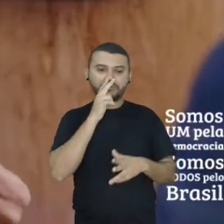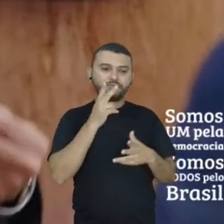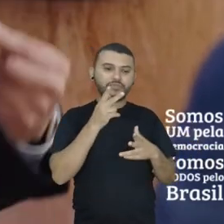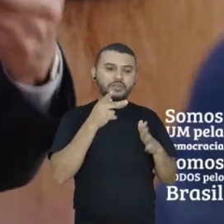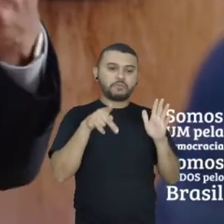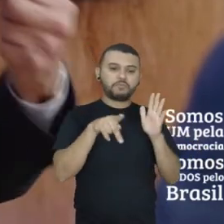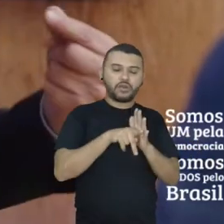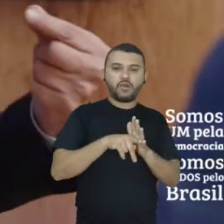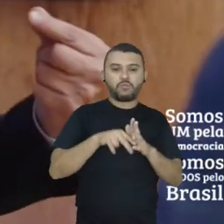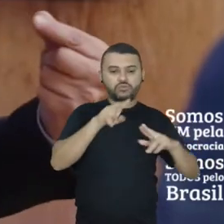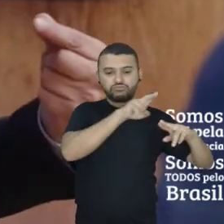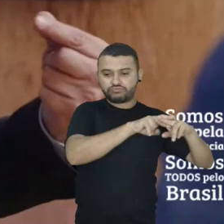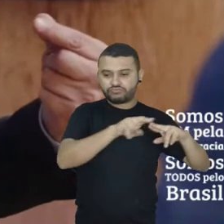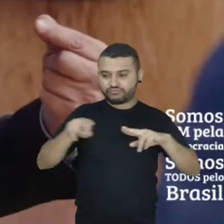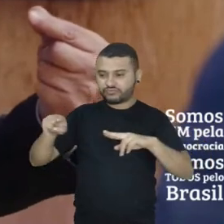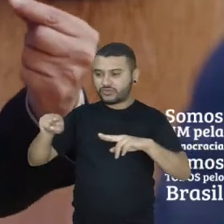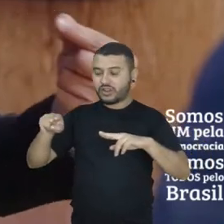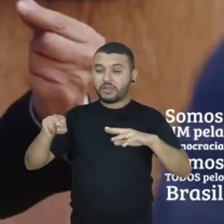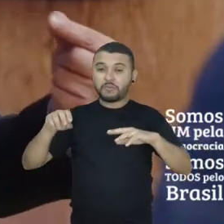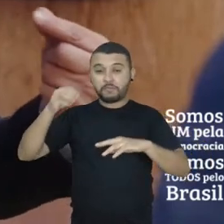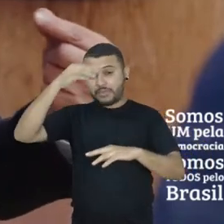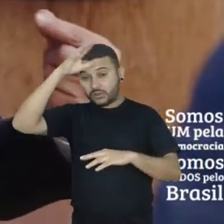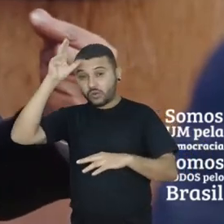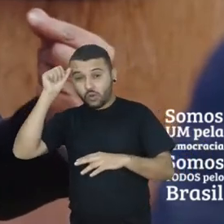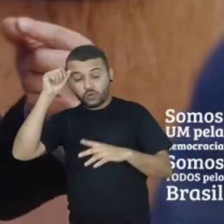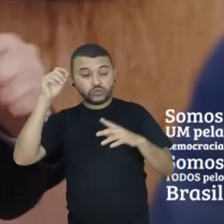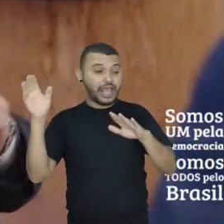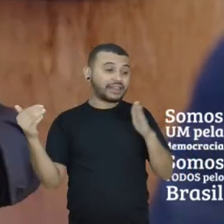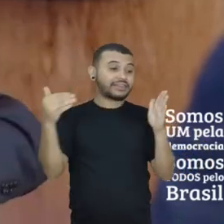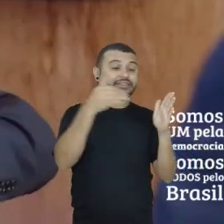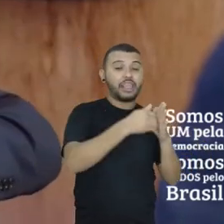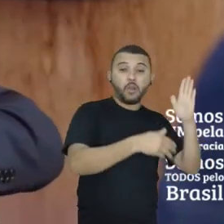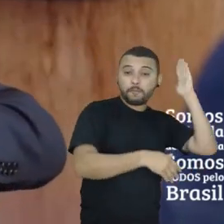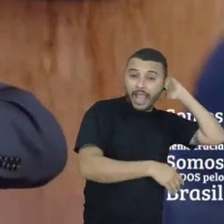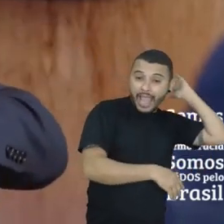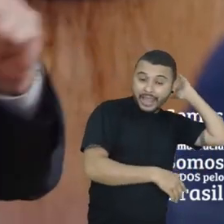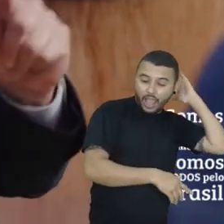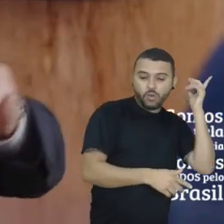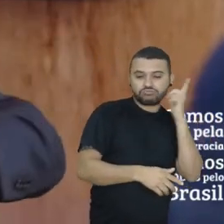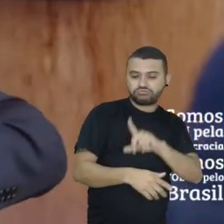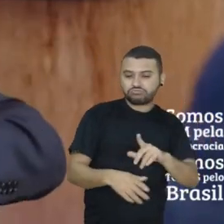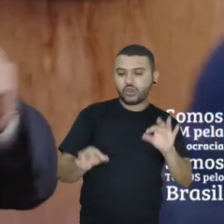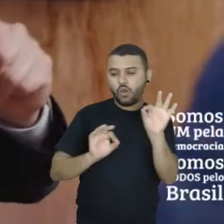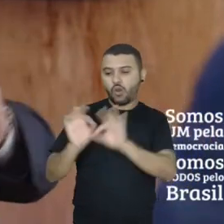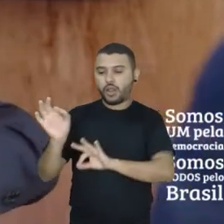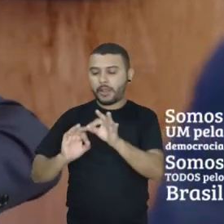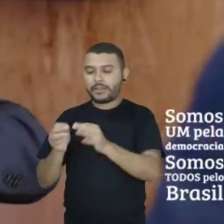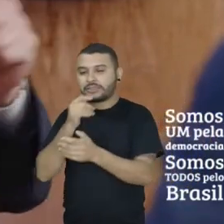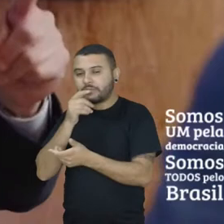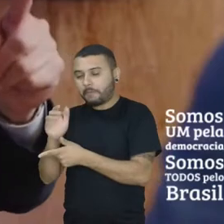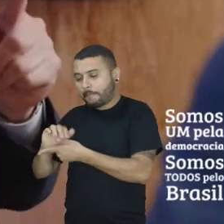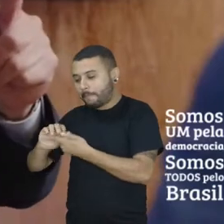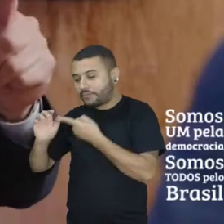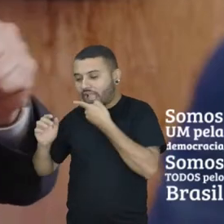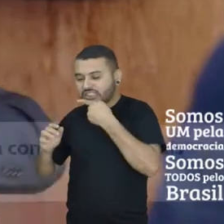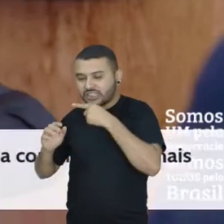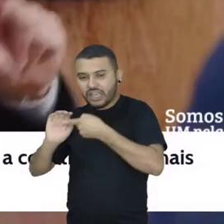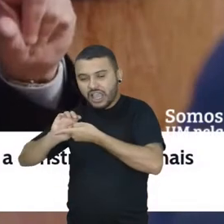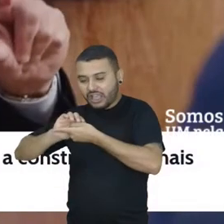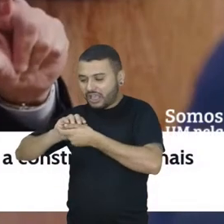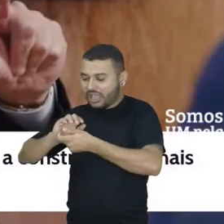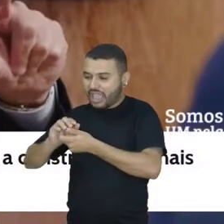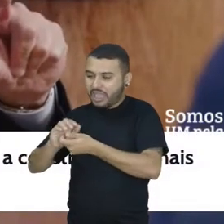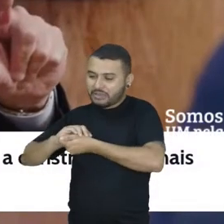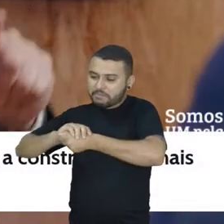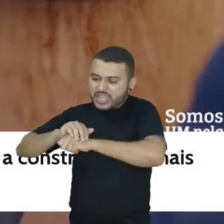do Mato Grosso ao porto de Miritituba, em Itaituba, no Pará, você vai tirar todo o milho, toda a soja, todo o algodão, vai ser